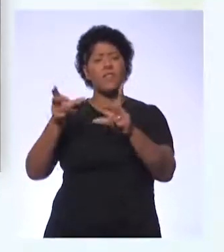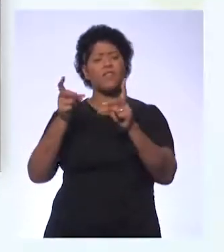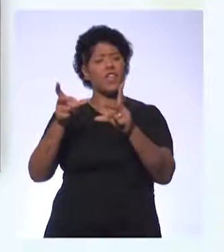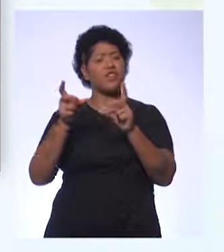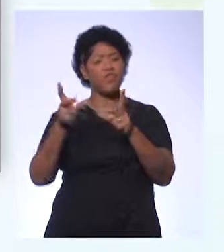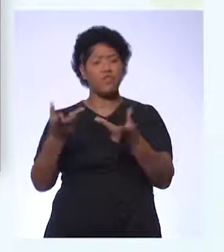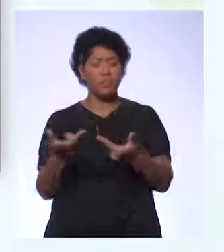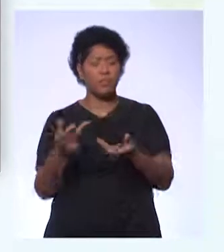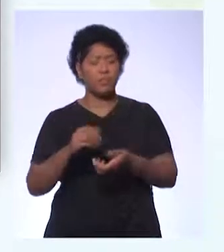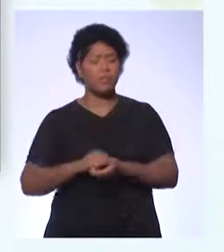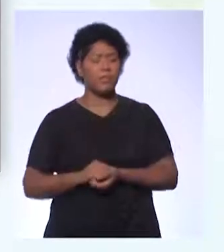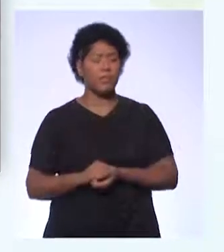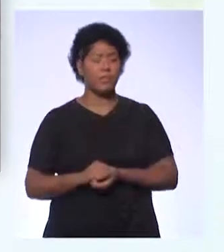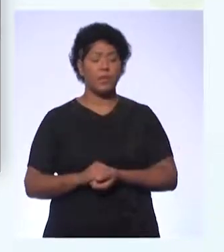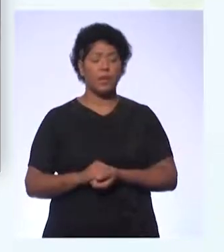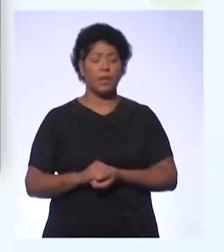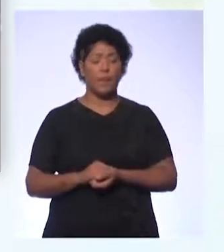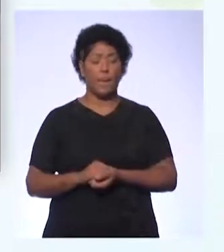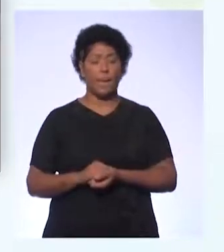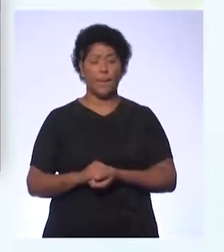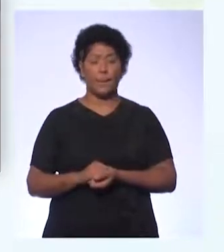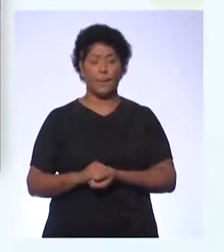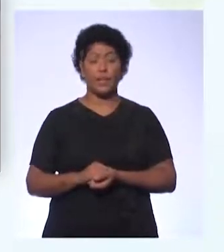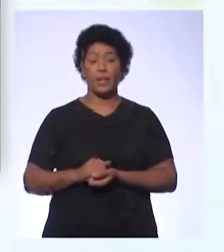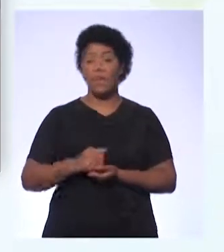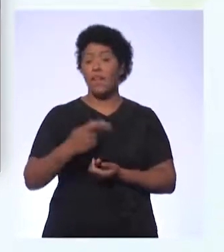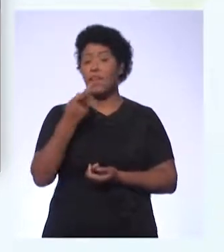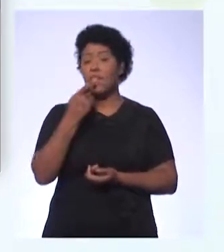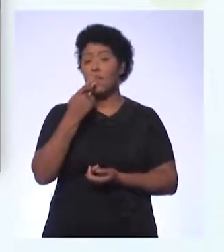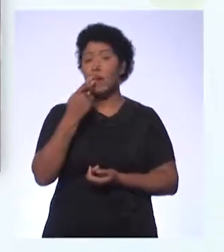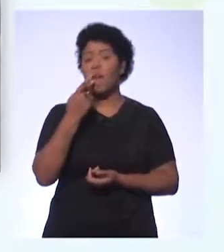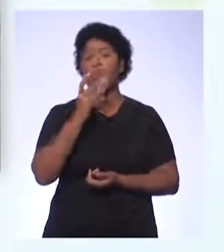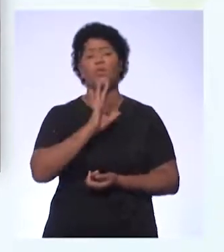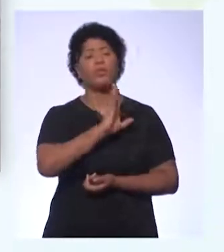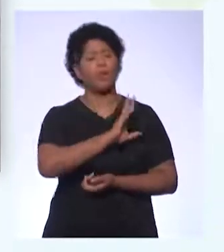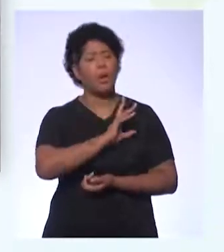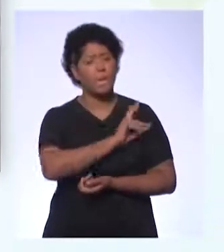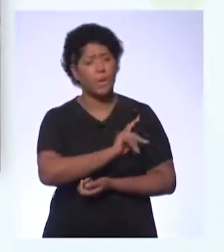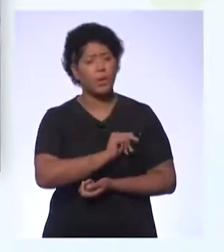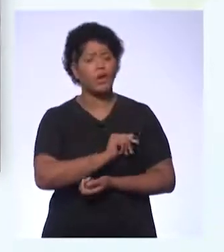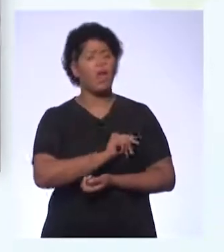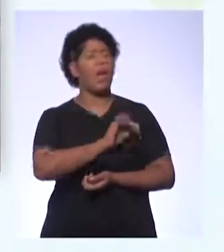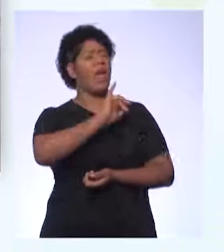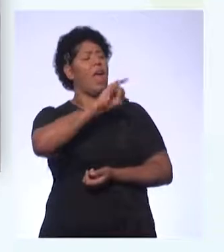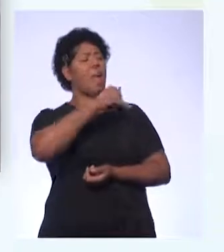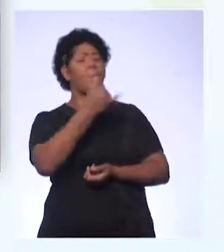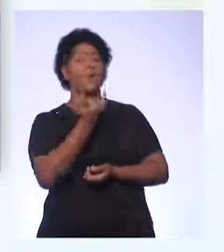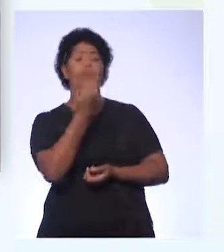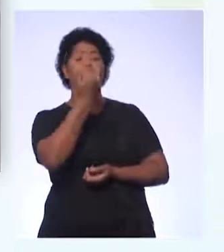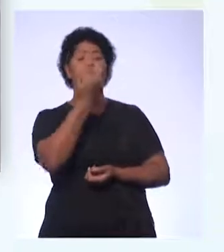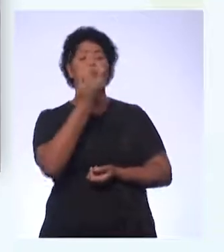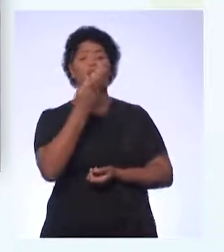uma representação moderna da saga dele, agradou. Eu acho muito importante você trazer a cultura espanhola aqui para o